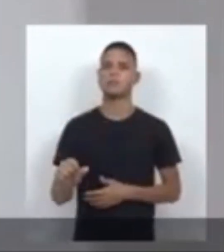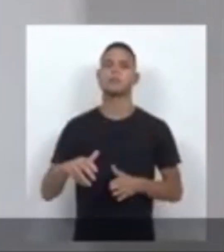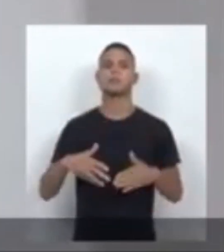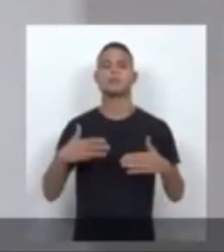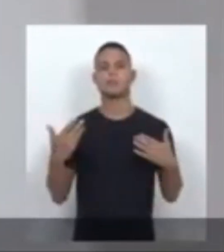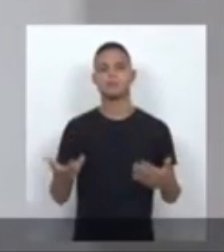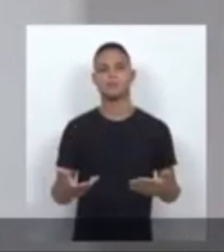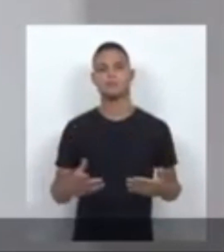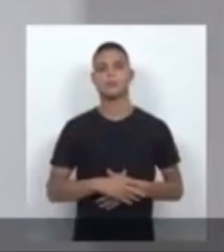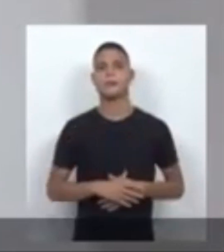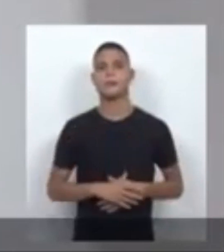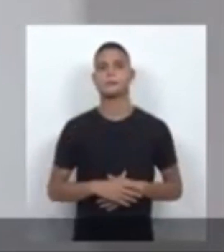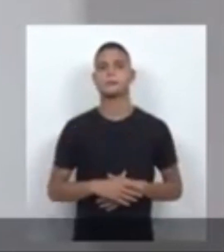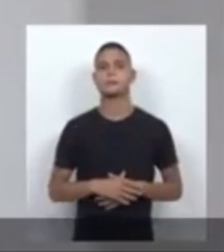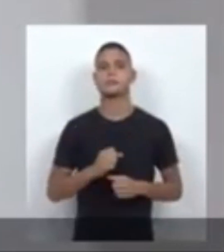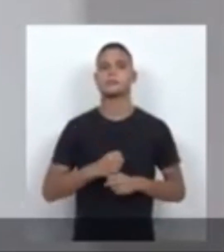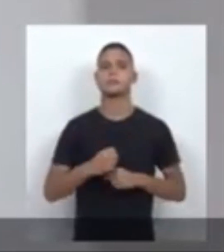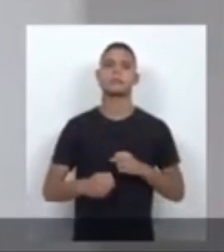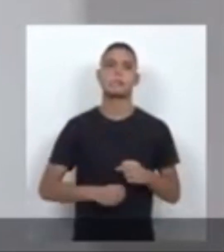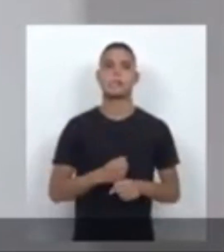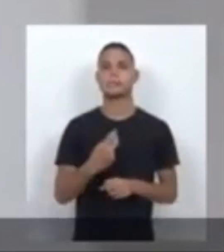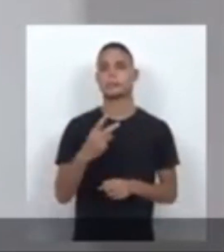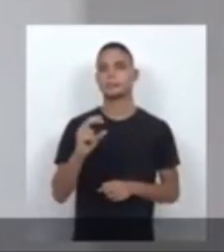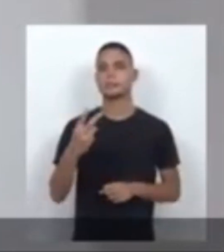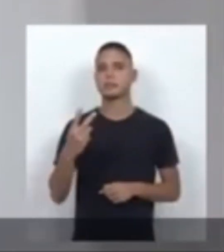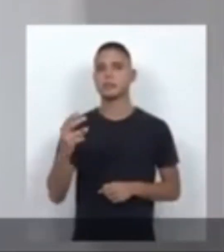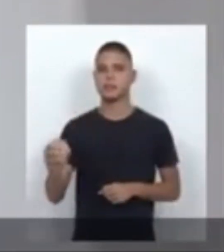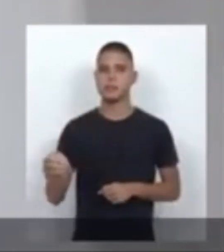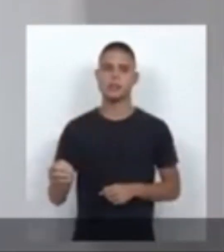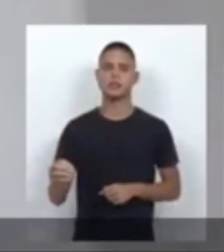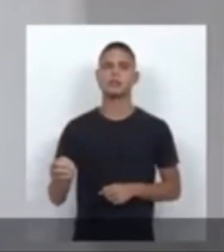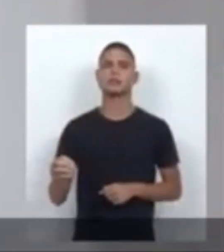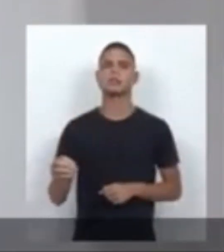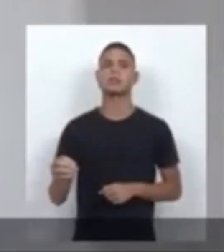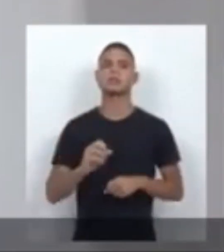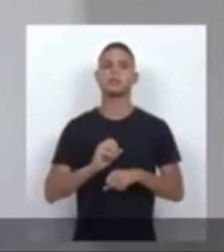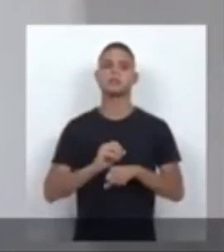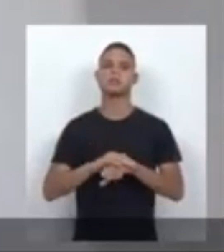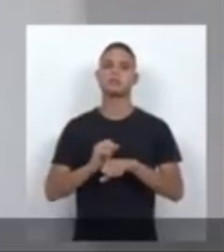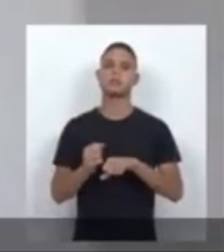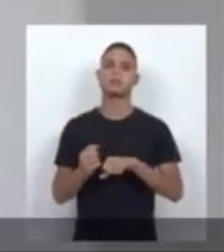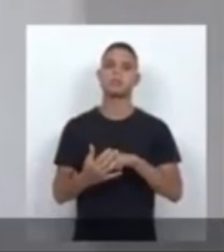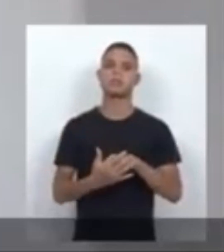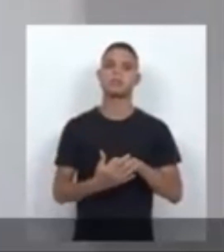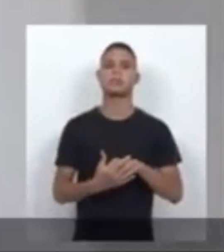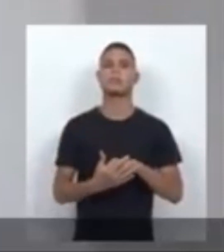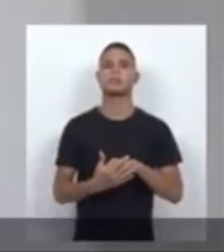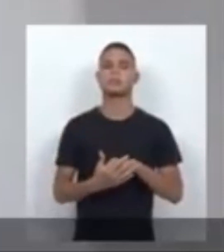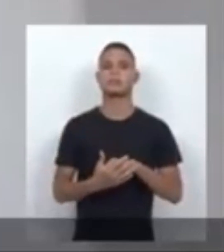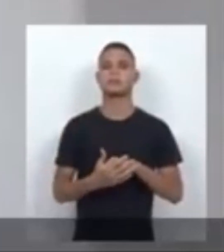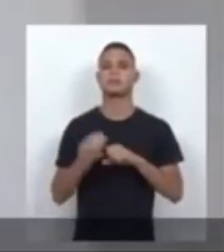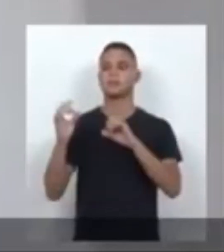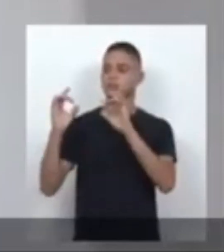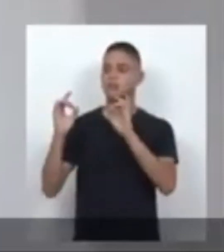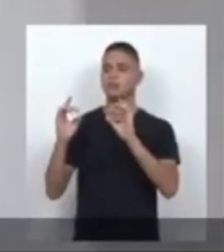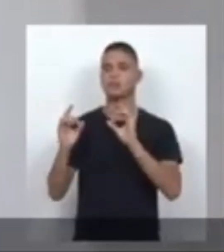aí, em 2020, em função da pandemia, uma forma específica e